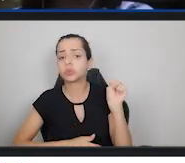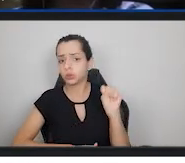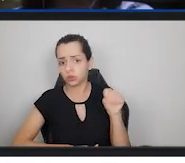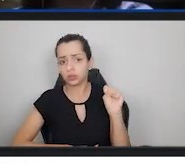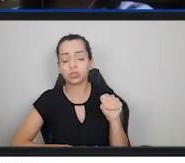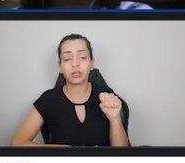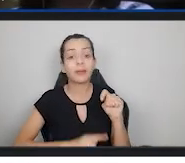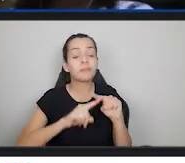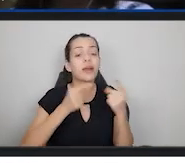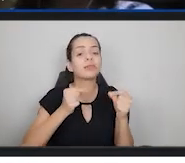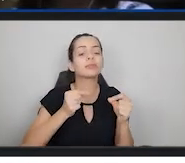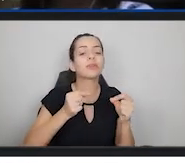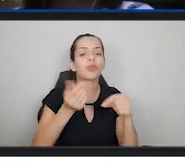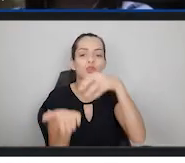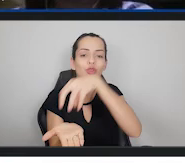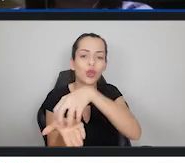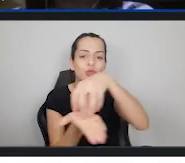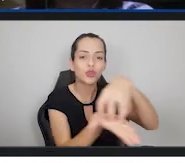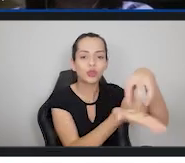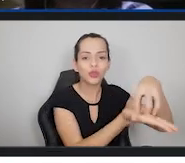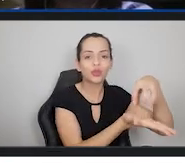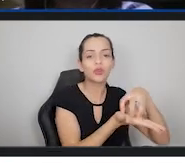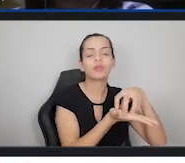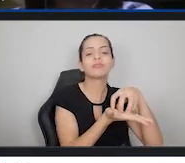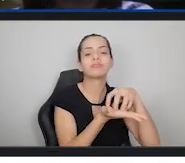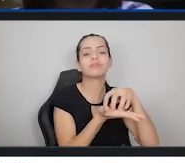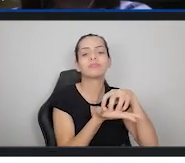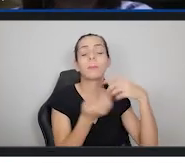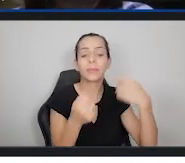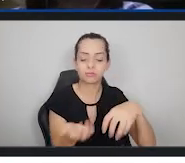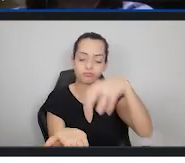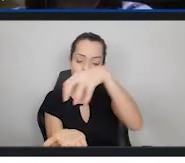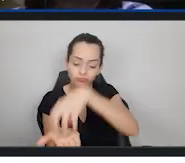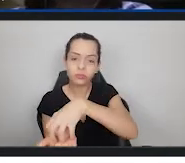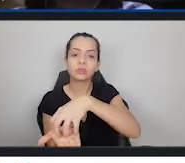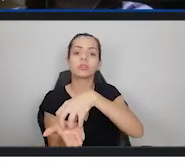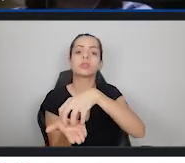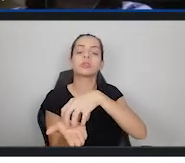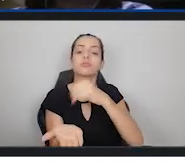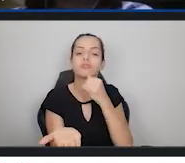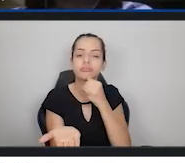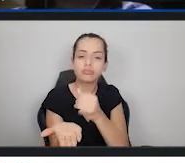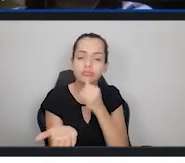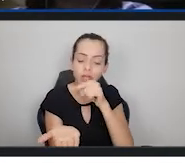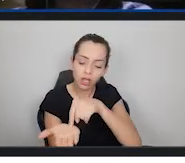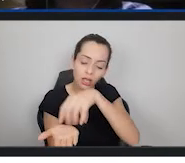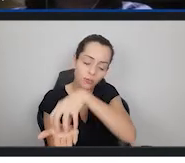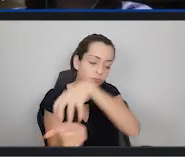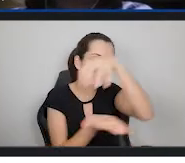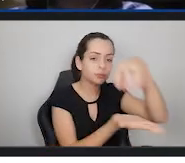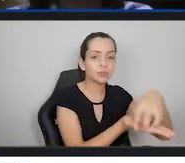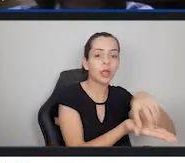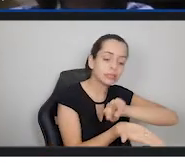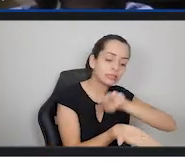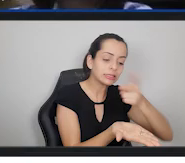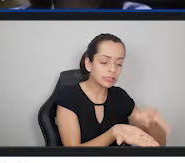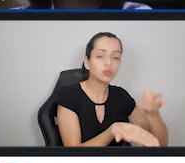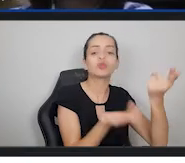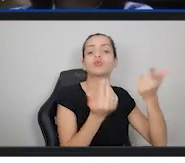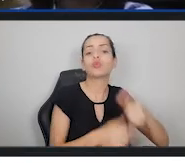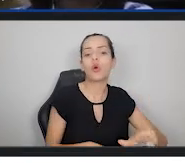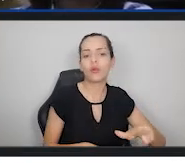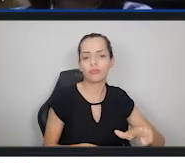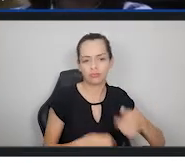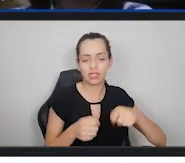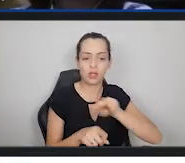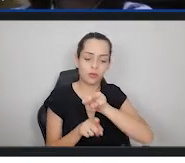de transmissão, tem vantagens? Tem, questão da transmissão em si, né? Quantidade de condutores, mas em